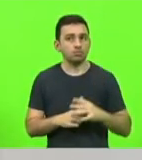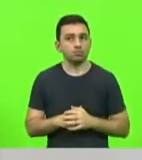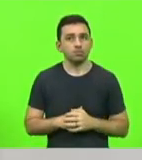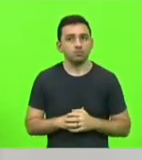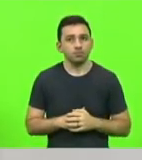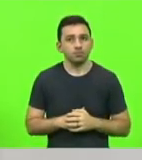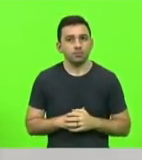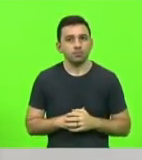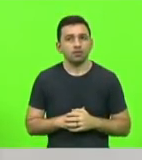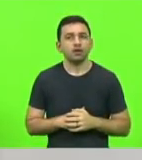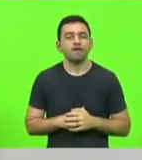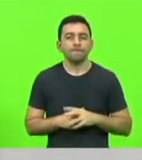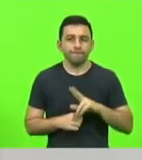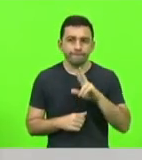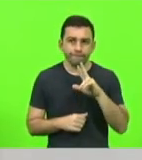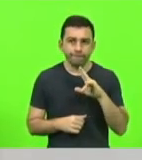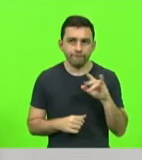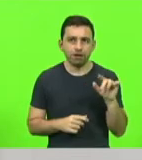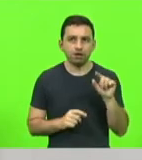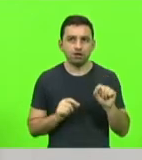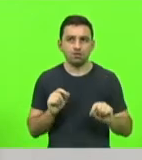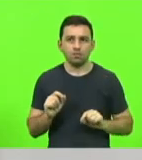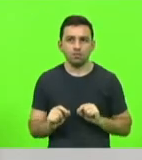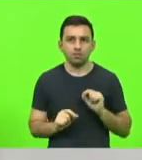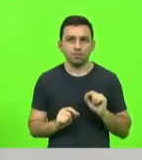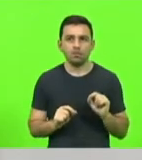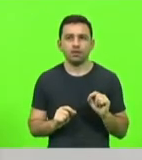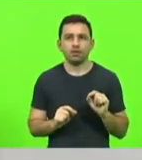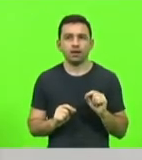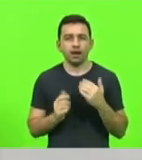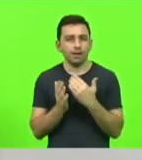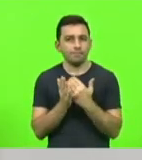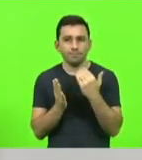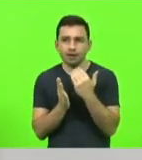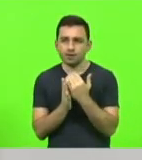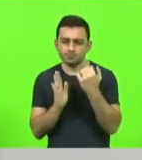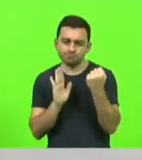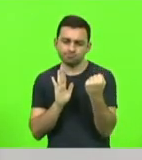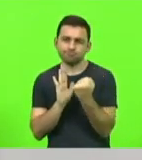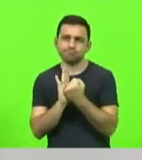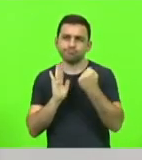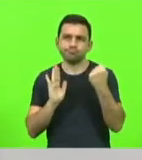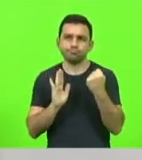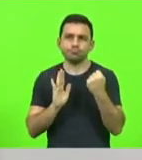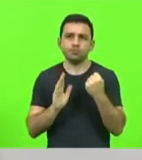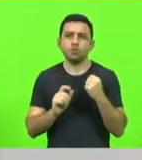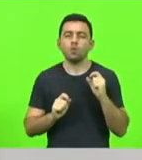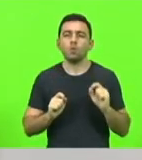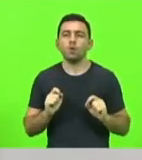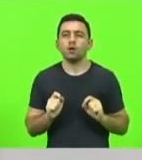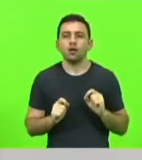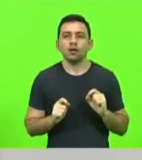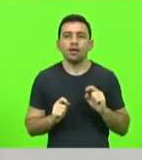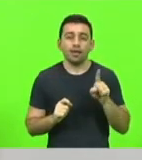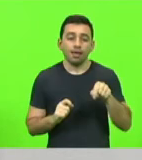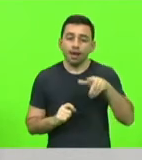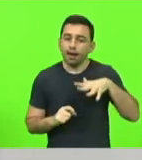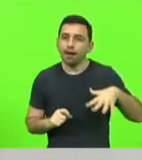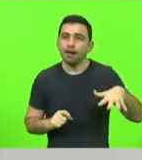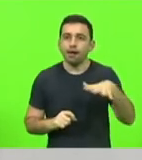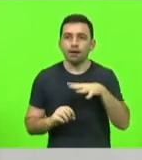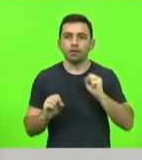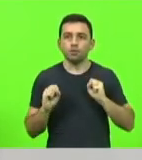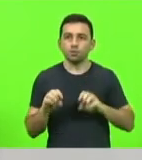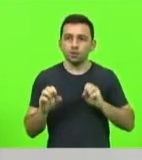está imprimindo mais uma marca histórica, desta vez na área da educação